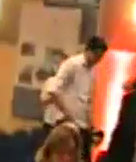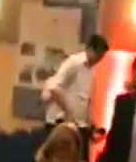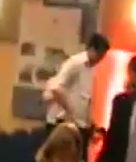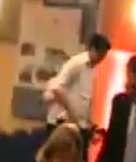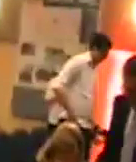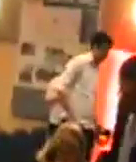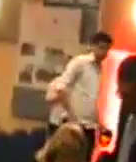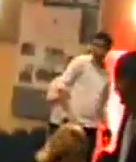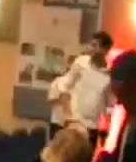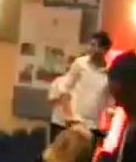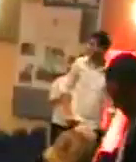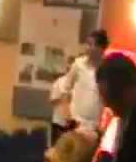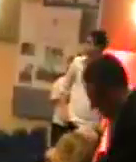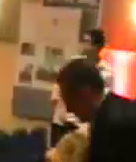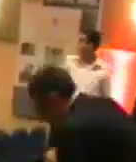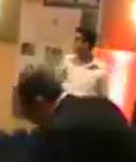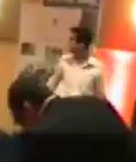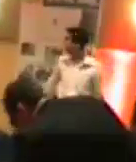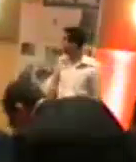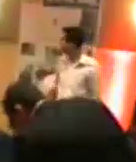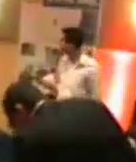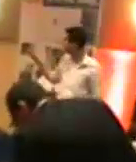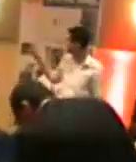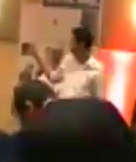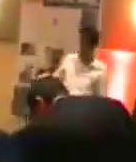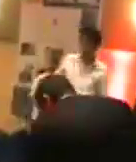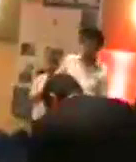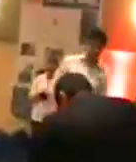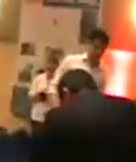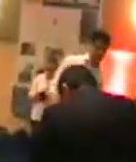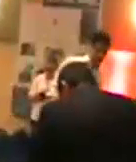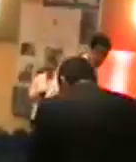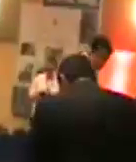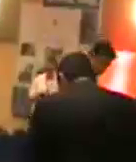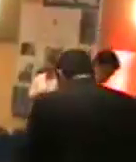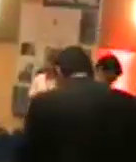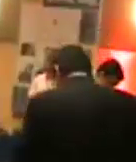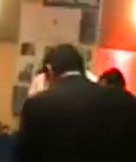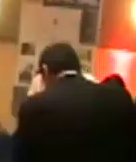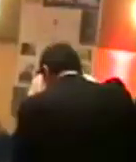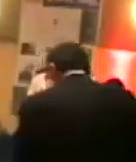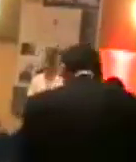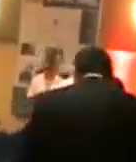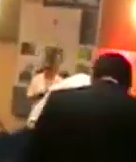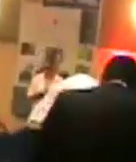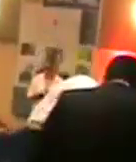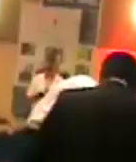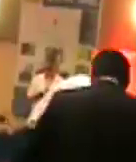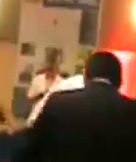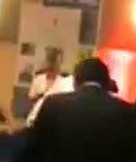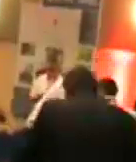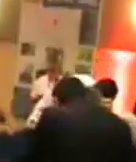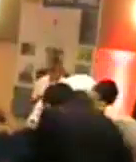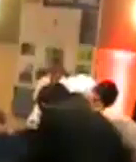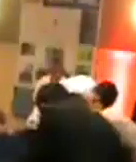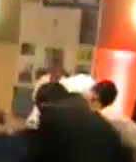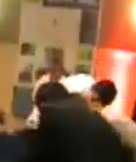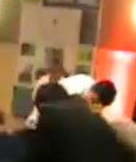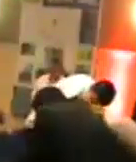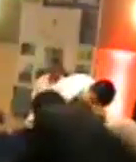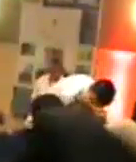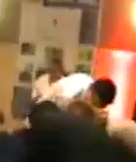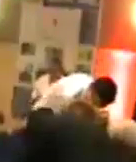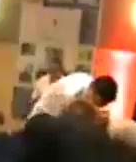está aqui, então os colegas de imprensa podem aproveitar e conversar com ele. E aqui o pessoal do